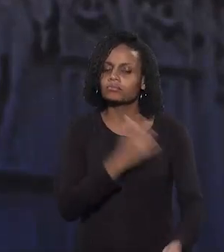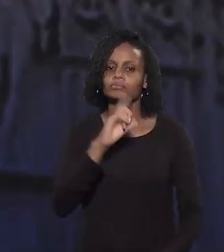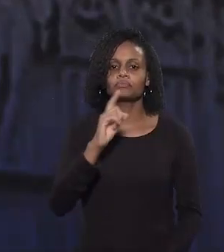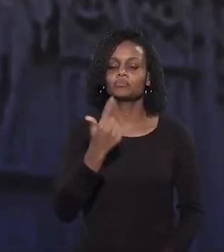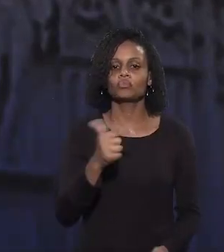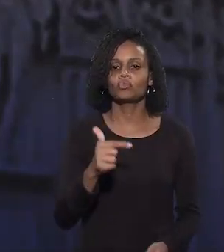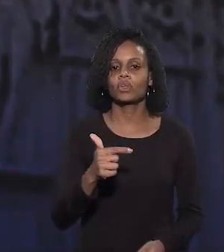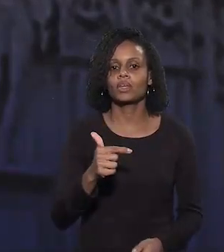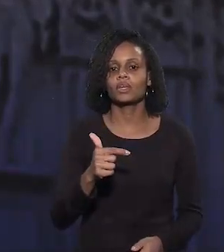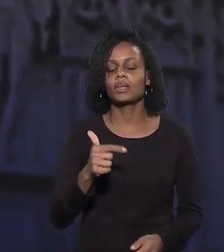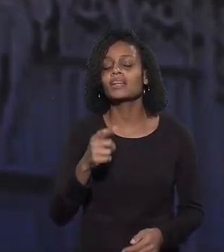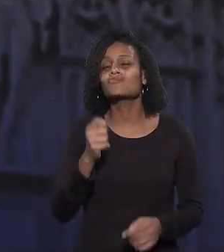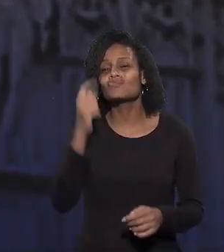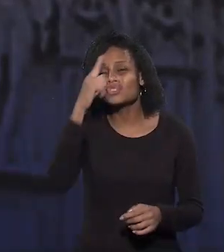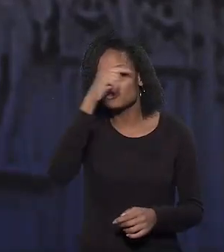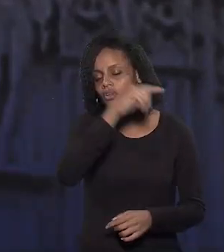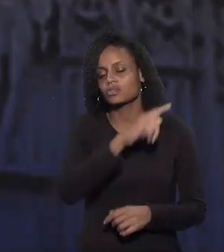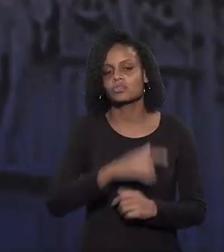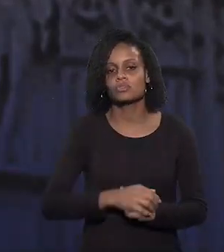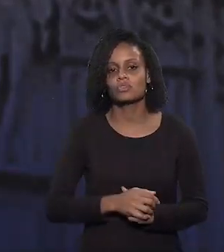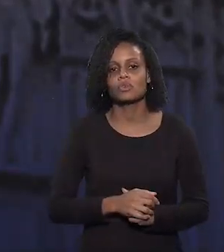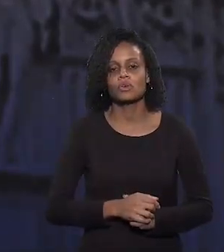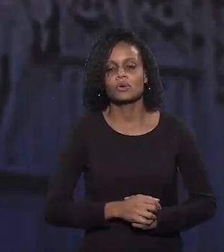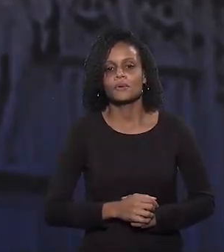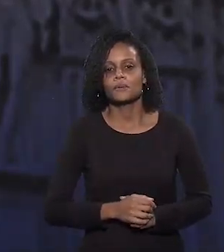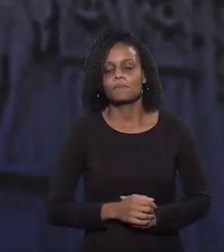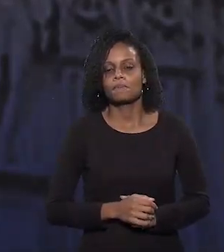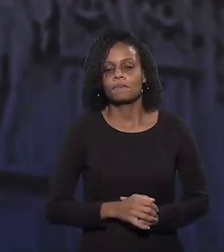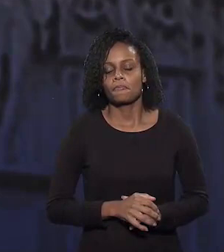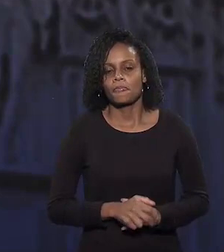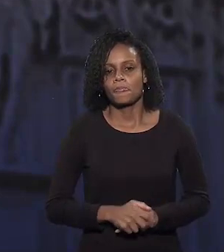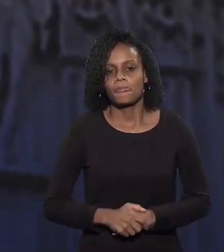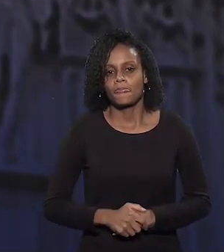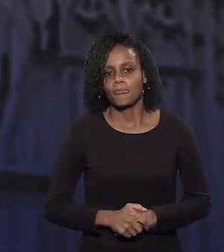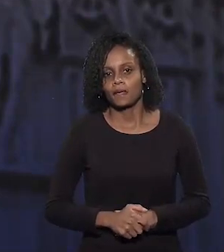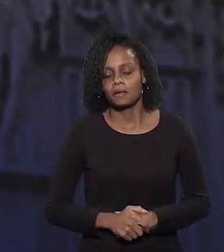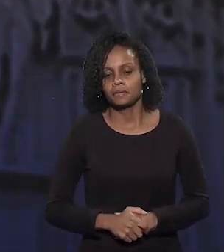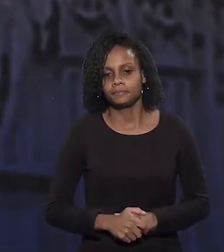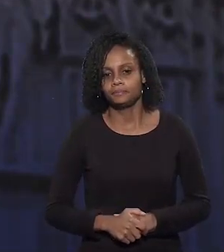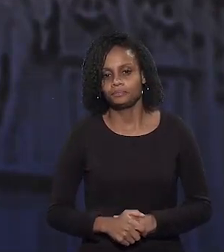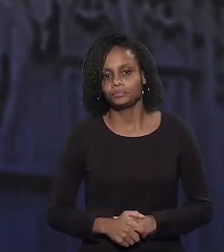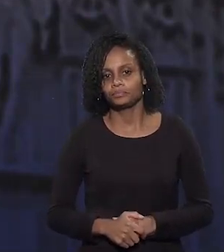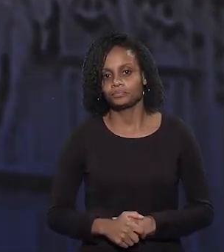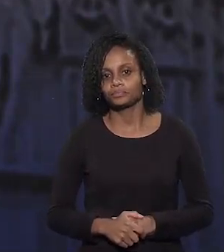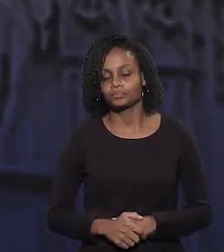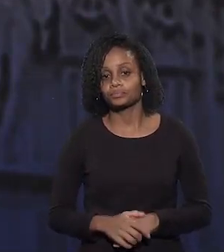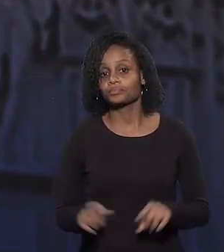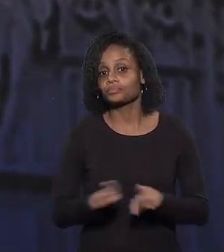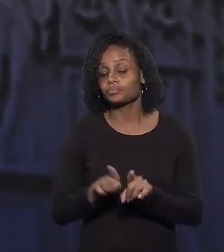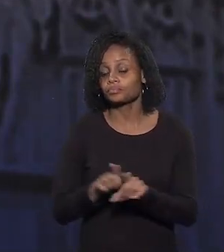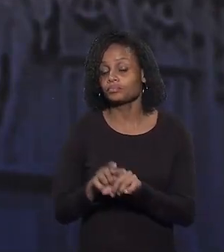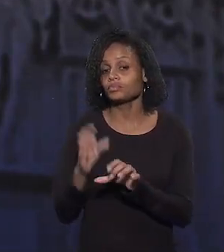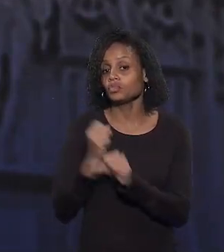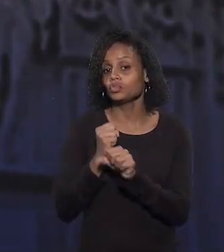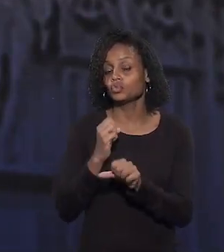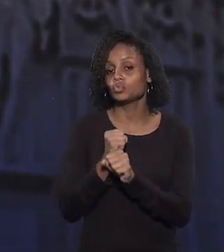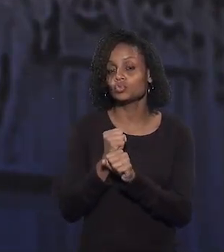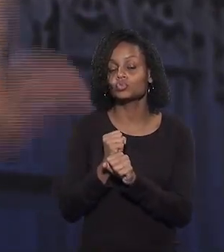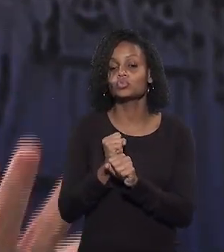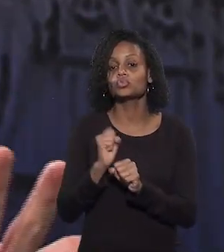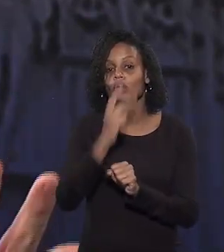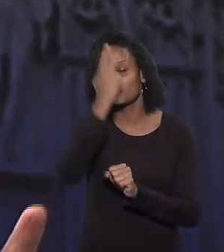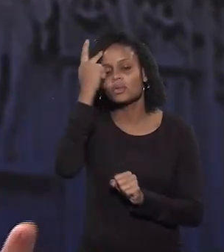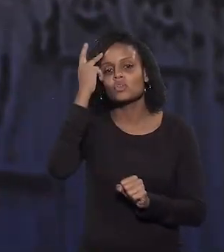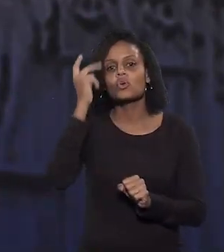Mas sim podemos garantir que nós estamos oferecendo o tudo, né, para ele. y a un costo que no es tan alto como